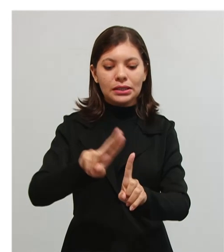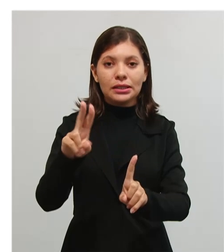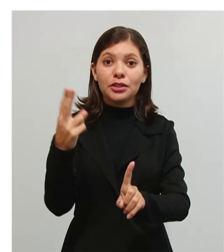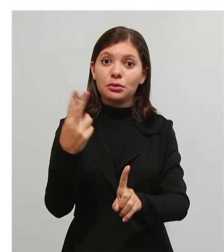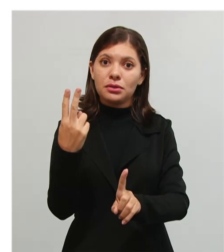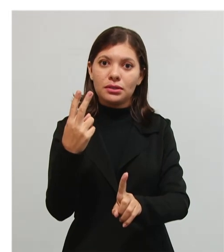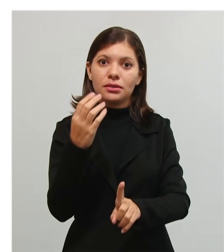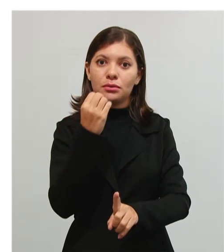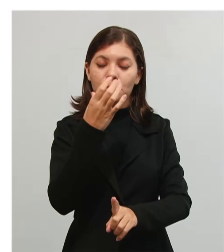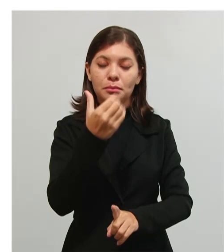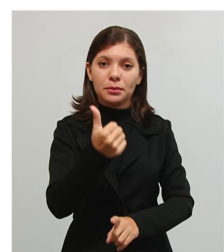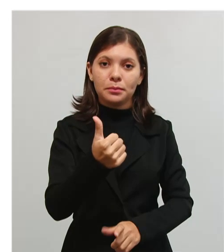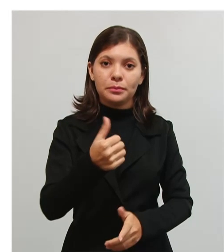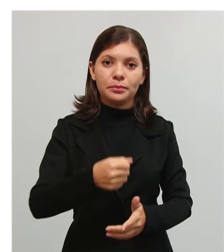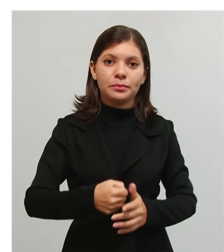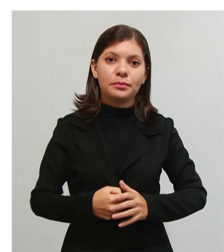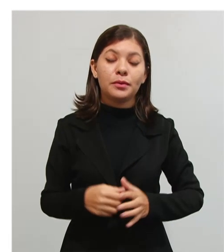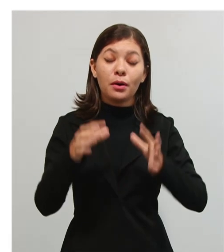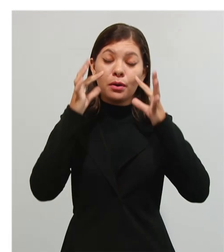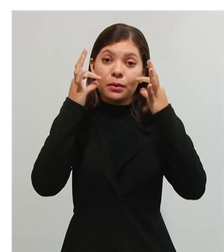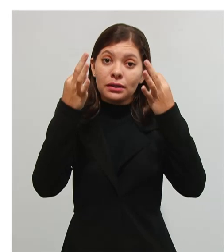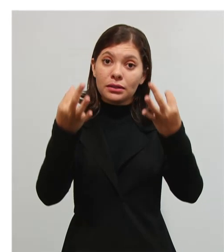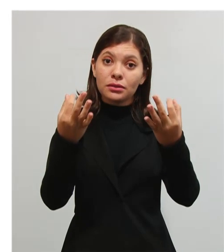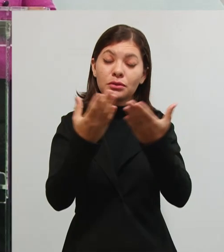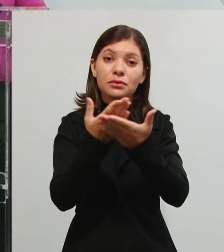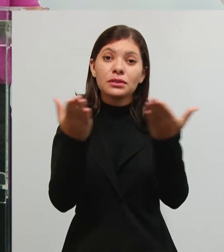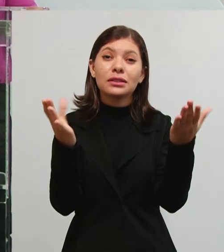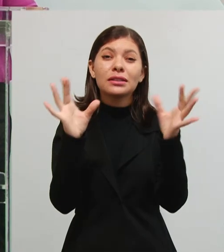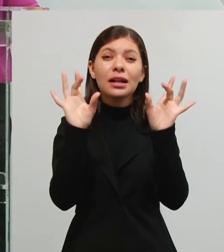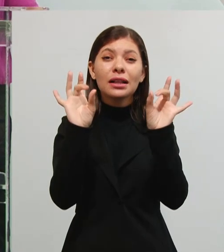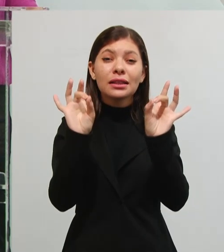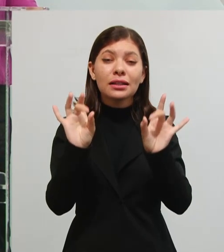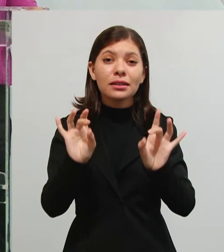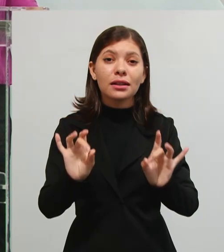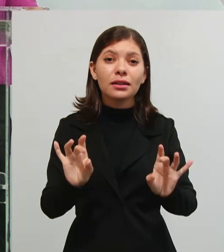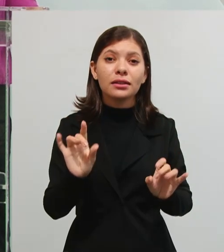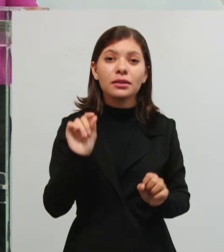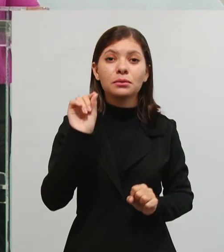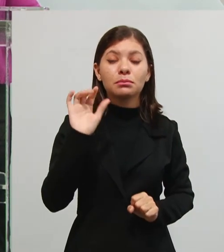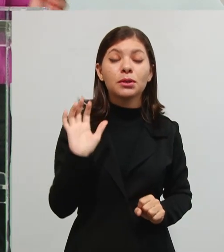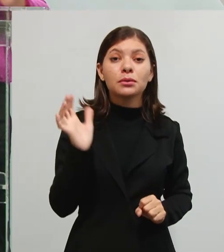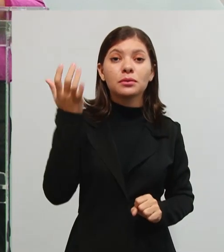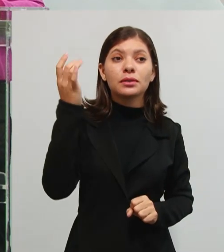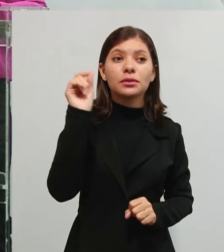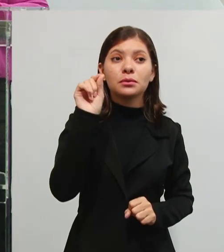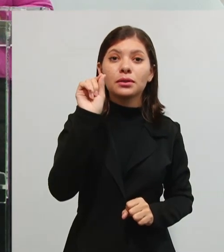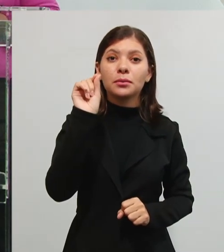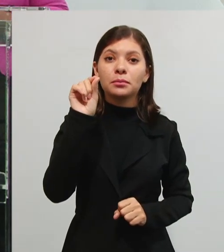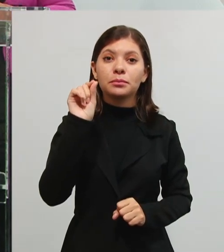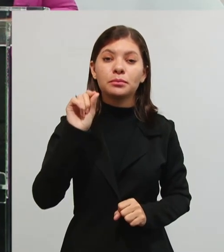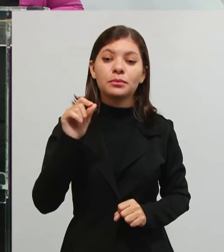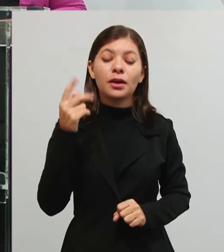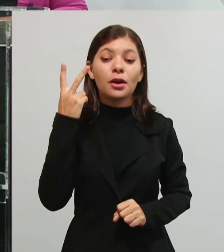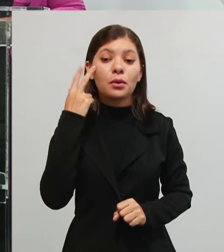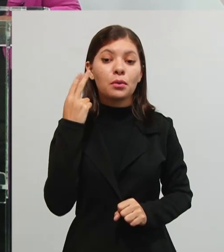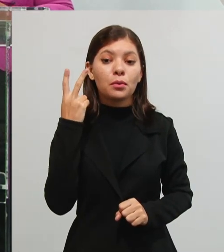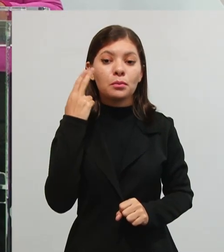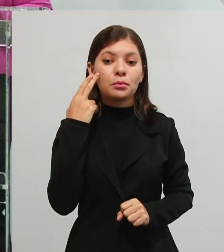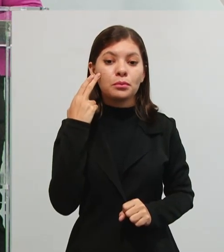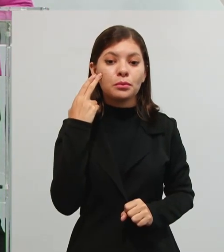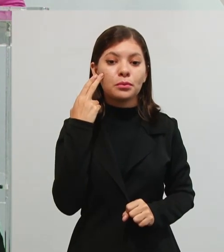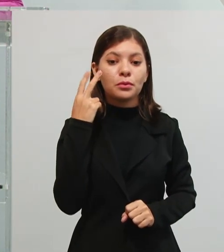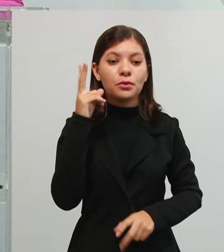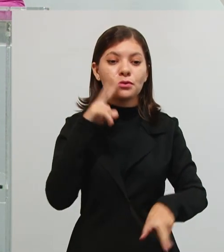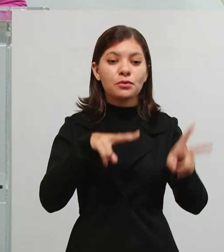Tudo bem? Então, chamo a atenção de vocês para um detalhe. O que acontece, pessoal? É comum nós vermos